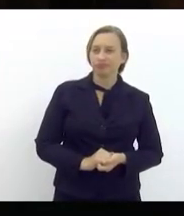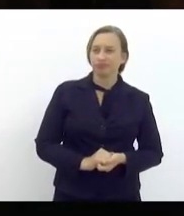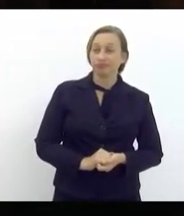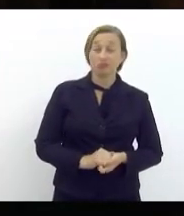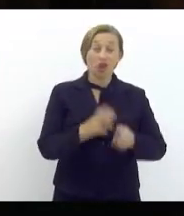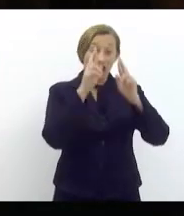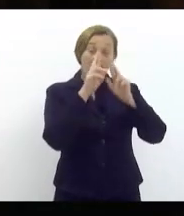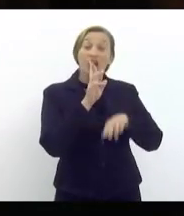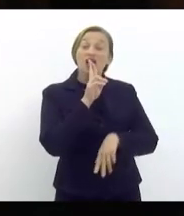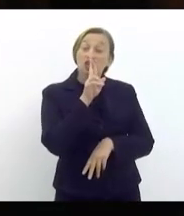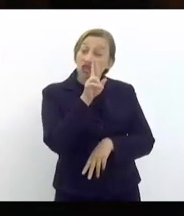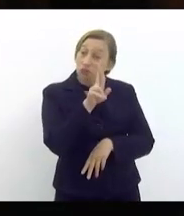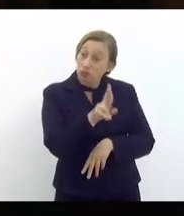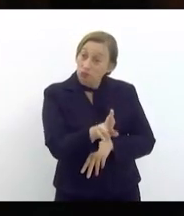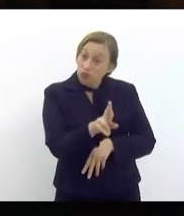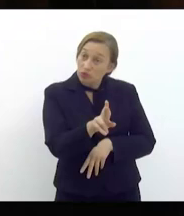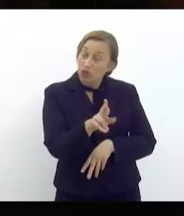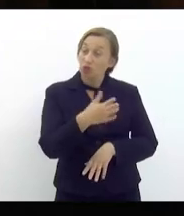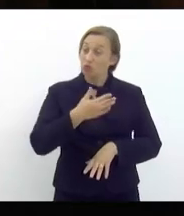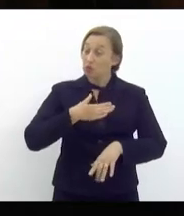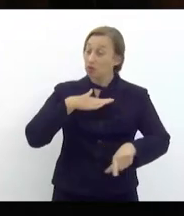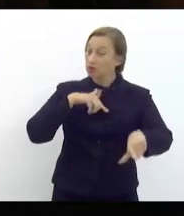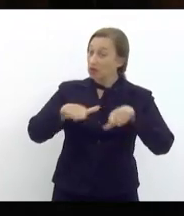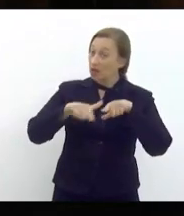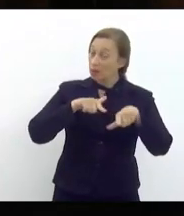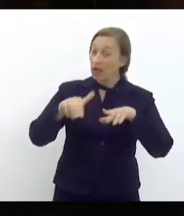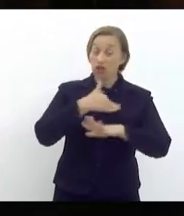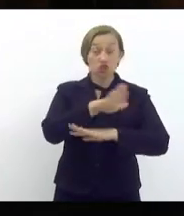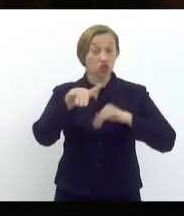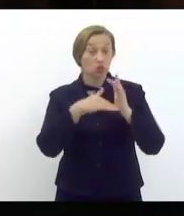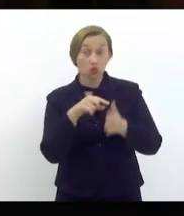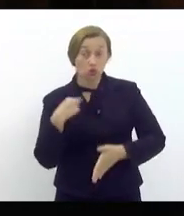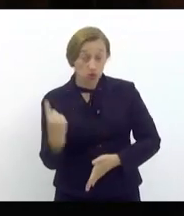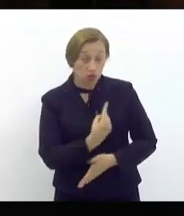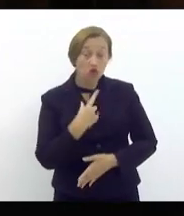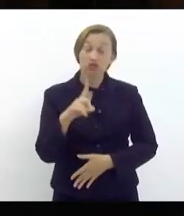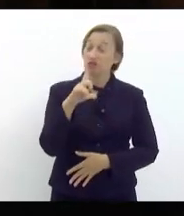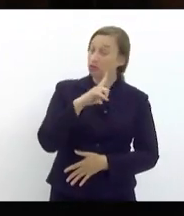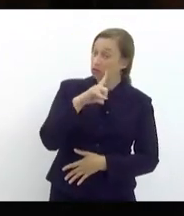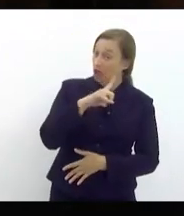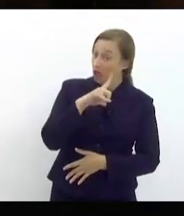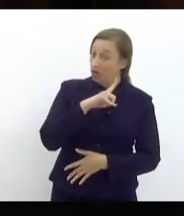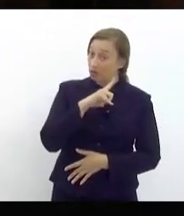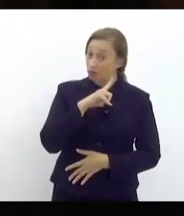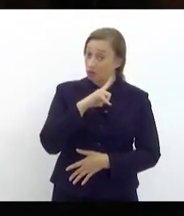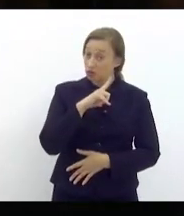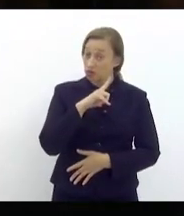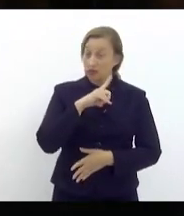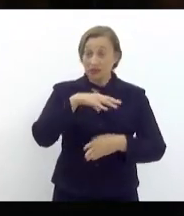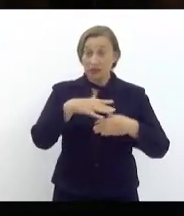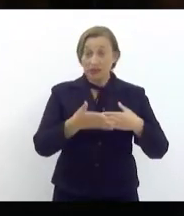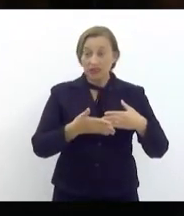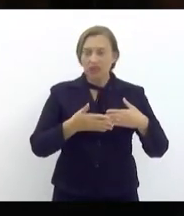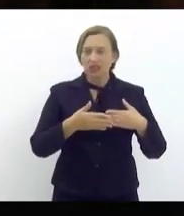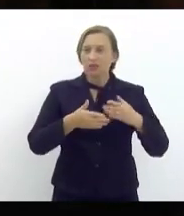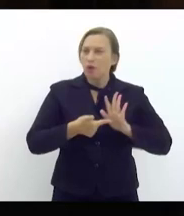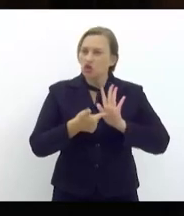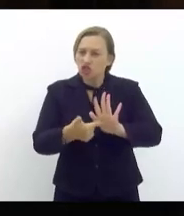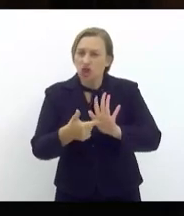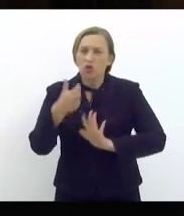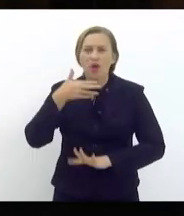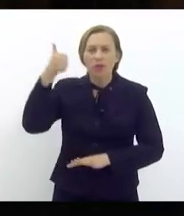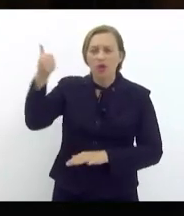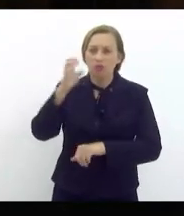respondendo ao dever cívico que todas e todos nós temos de encaminhar aquilo que é o melhor